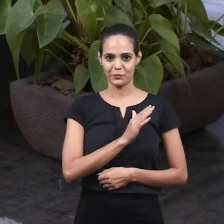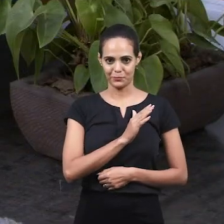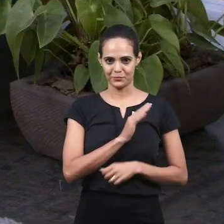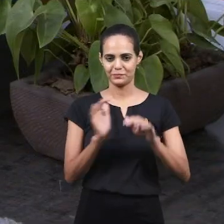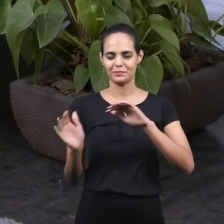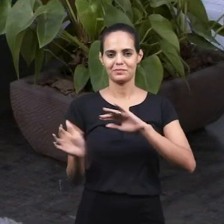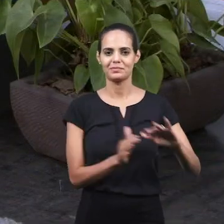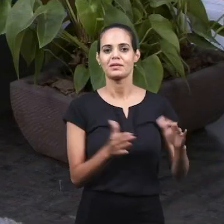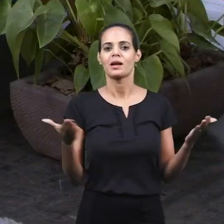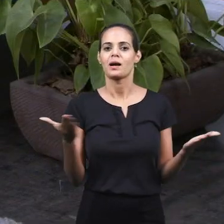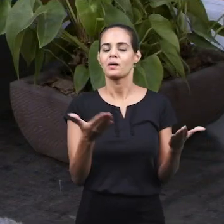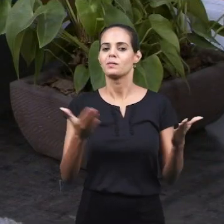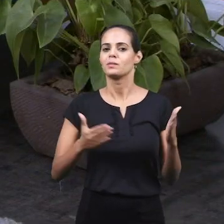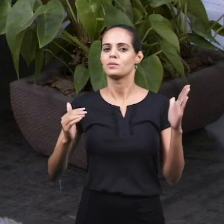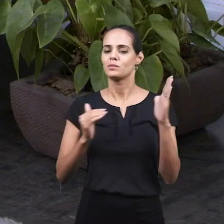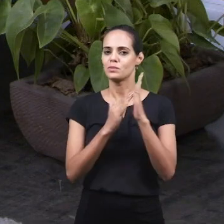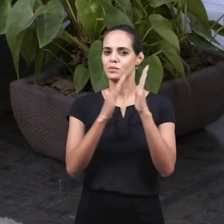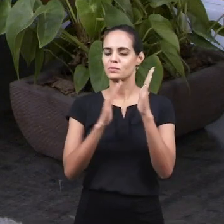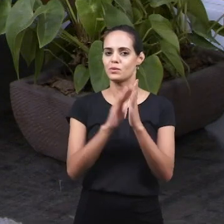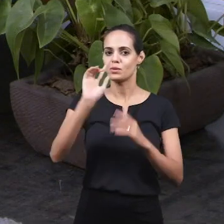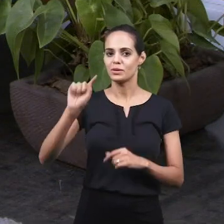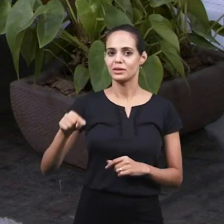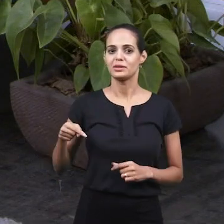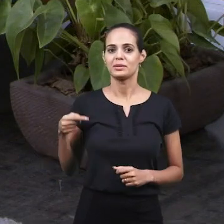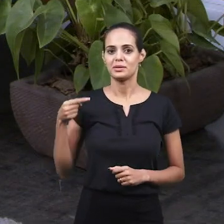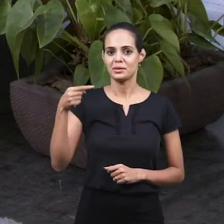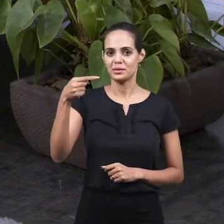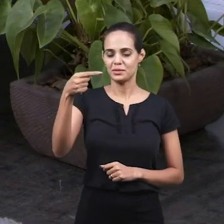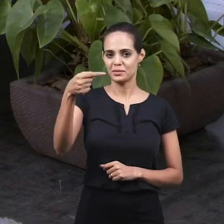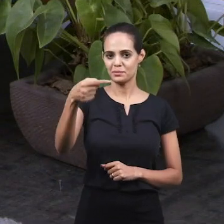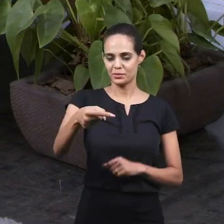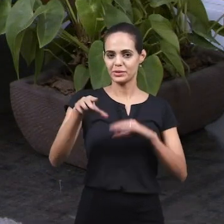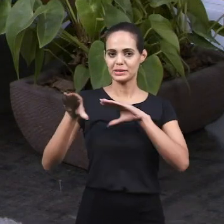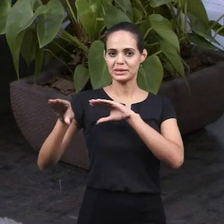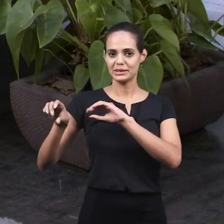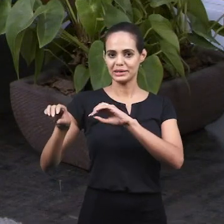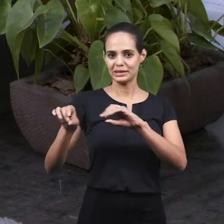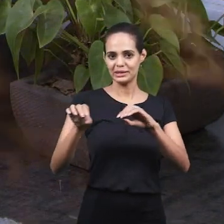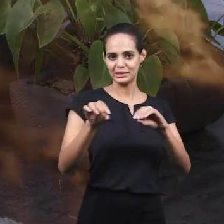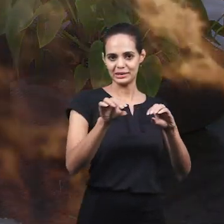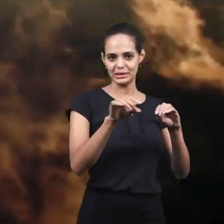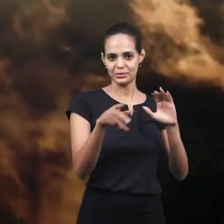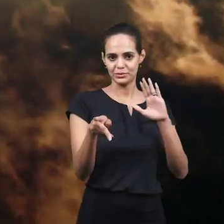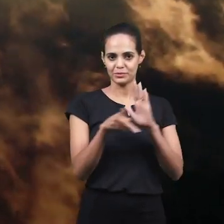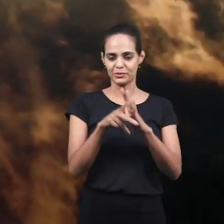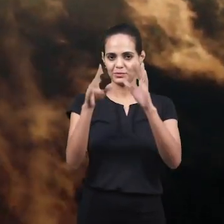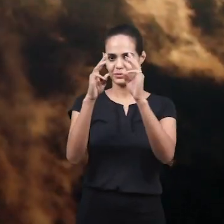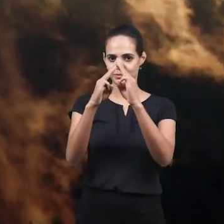maintenant jouer un chant et après ce chant, vous assistez le volet Leçons du Manaïm.